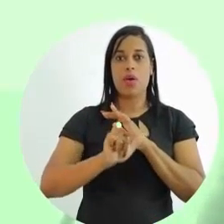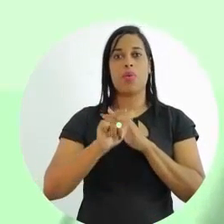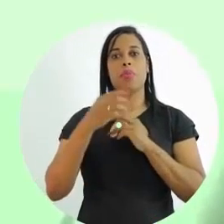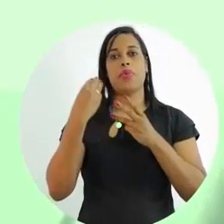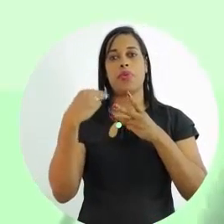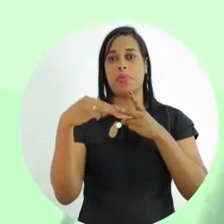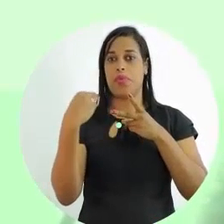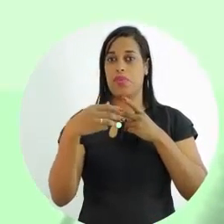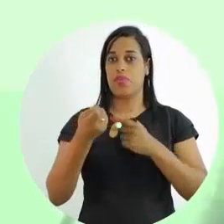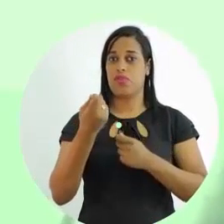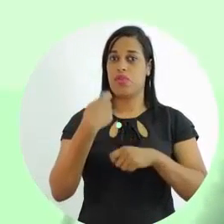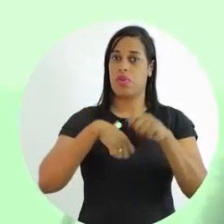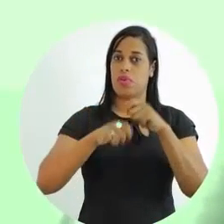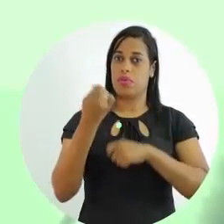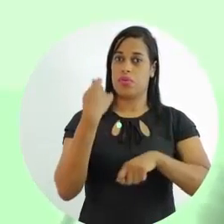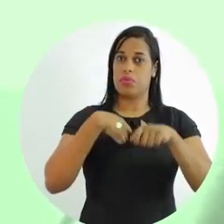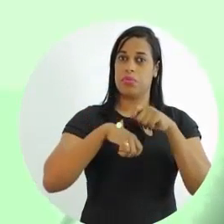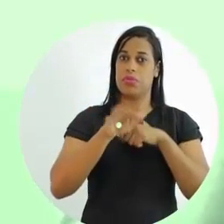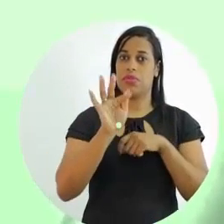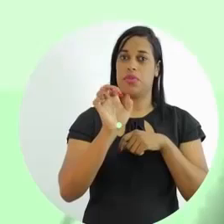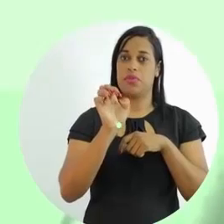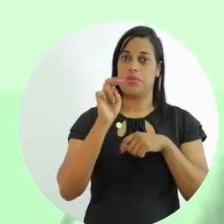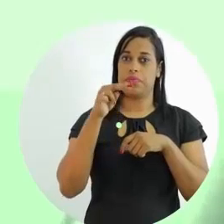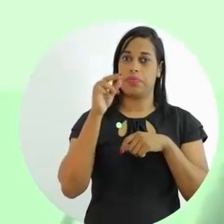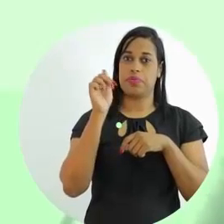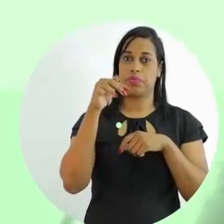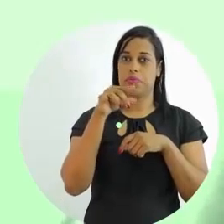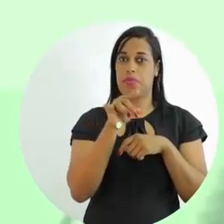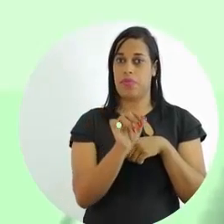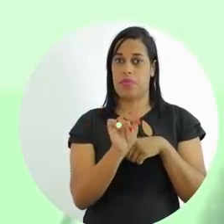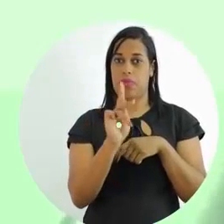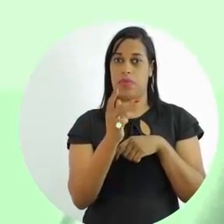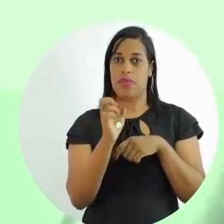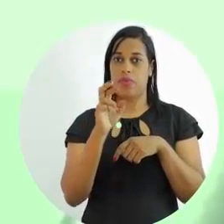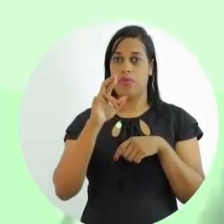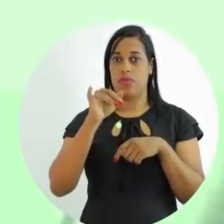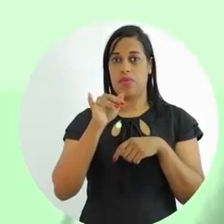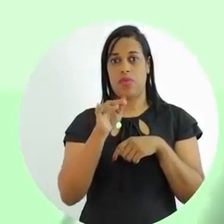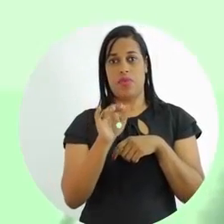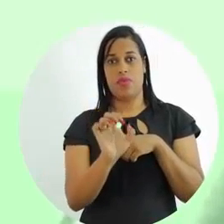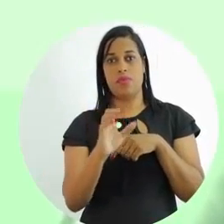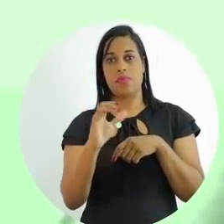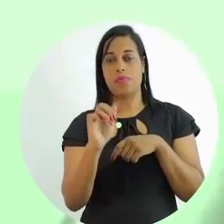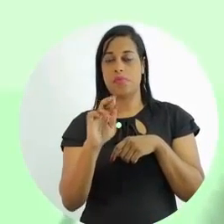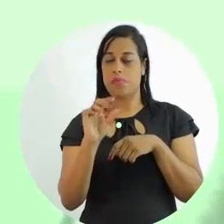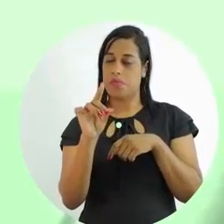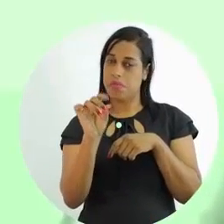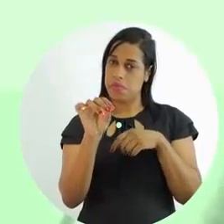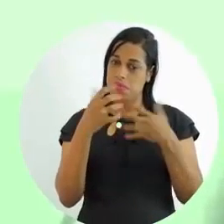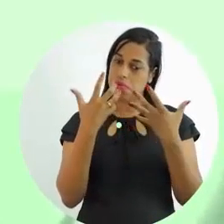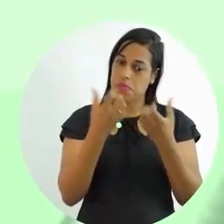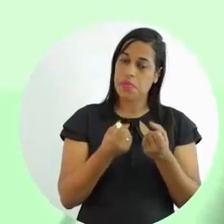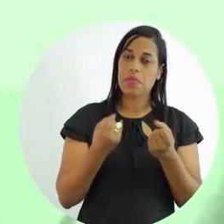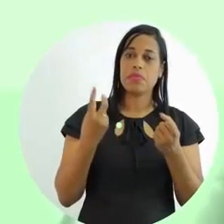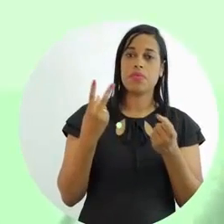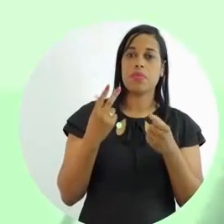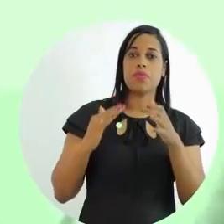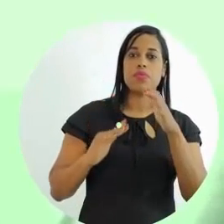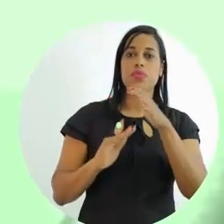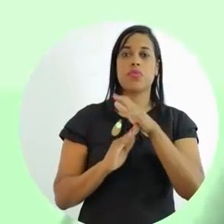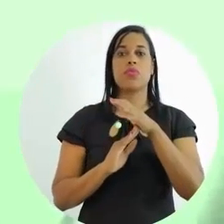Economia, Fernando Henrique Cardoso, que em seguida assume a presidência como presidente eleito, e finalmente os dois